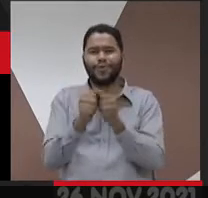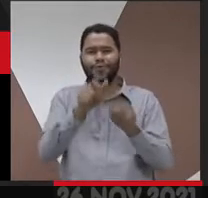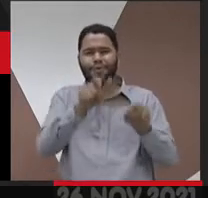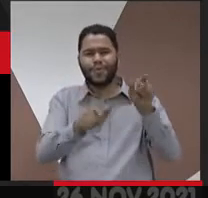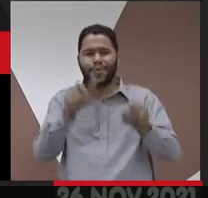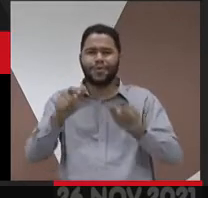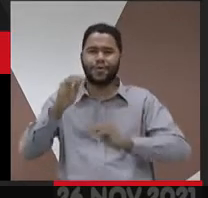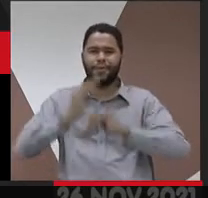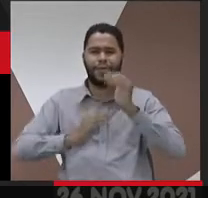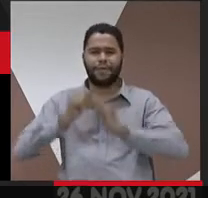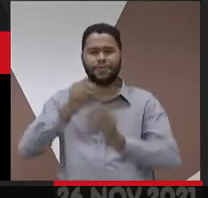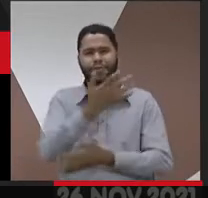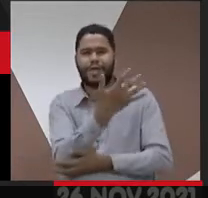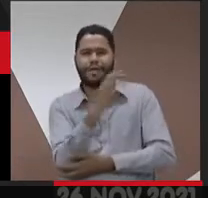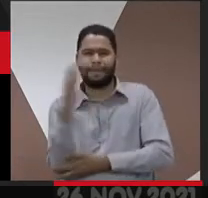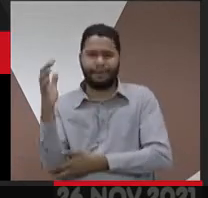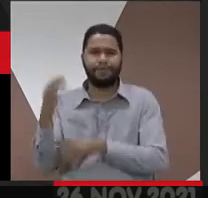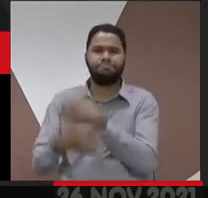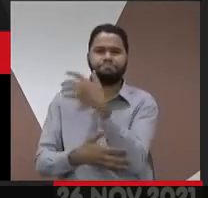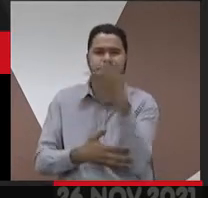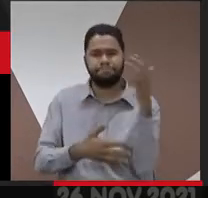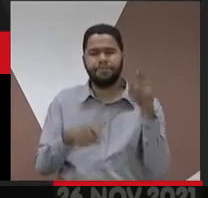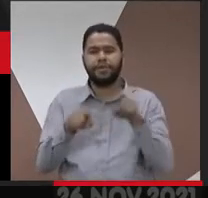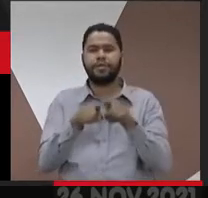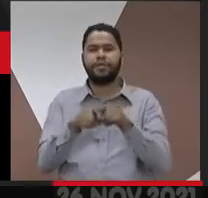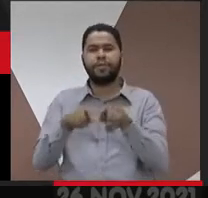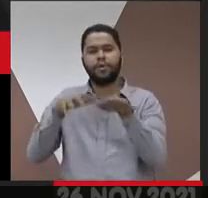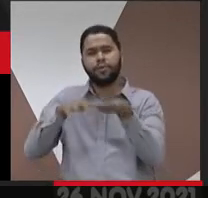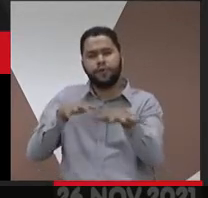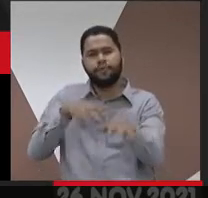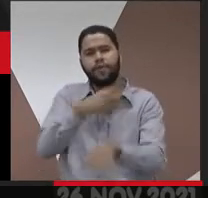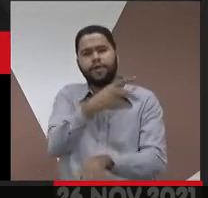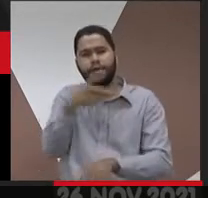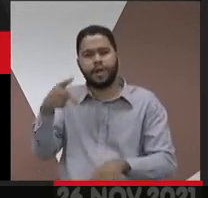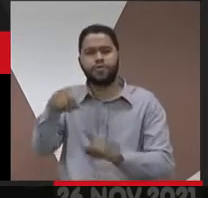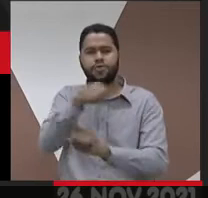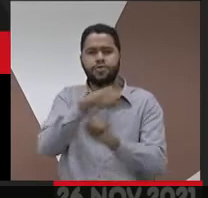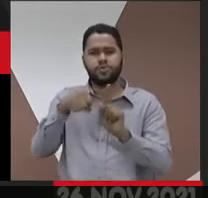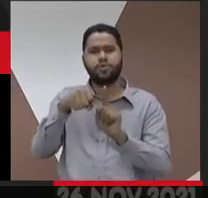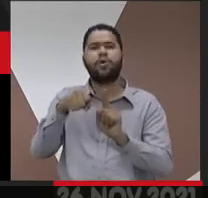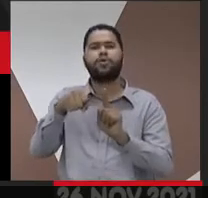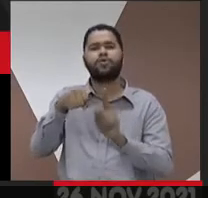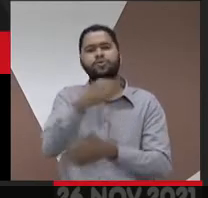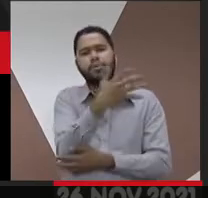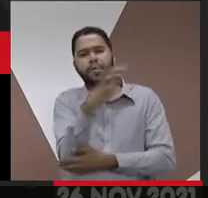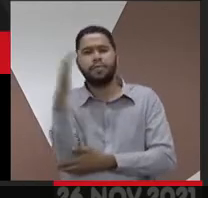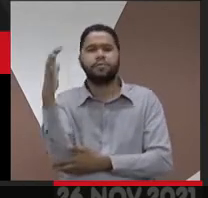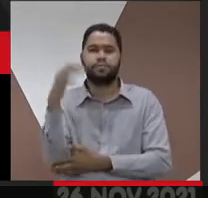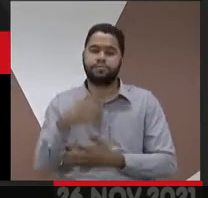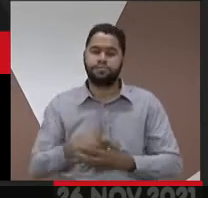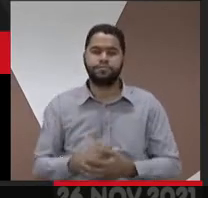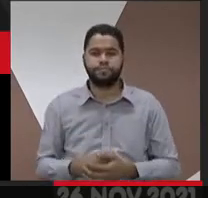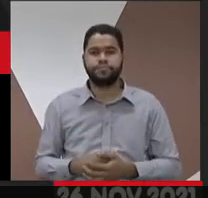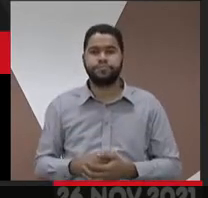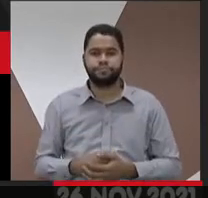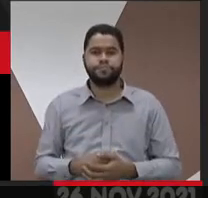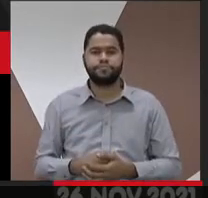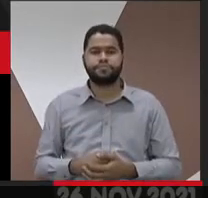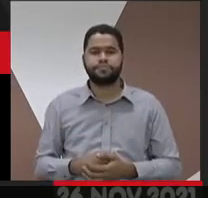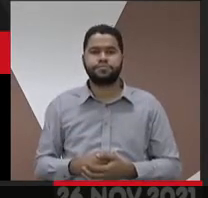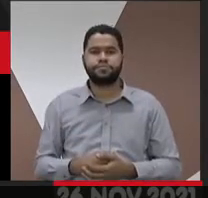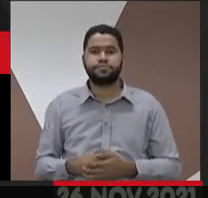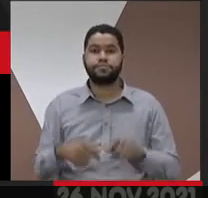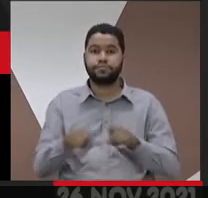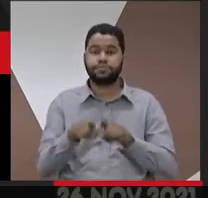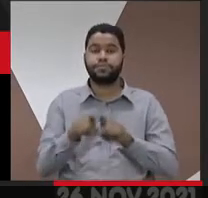chamamos assim, com a Articulação Metropolitana de Movimentos e Organizações Socioambientais. Foi um pedido que nos foi feito. Um conjunto